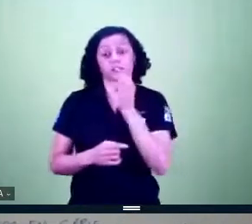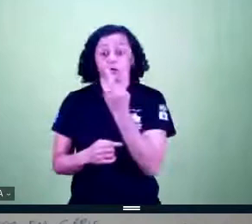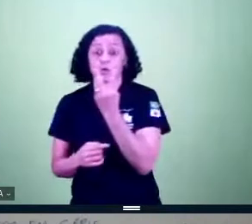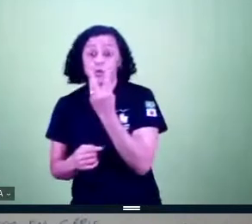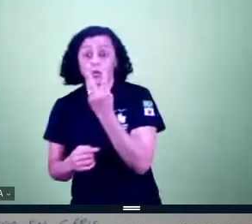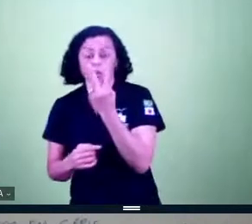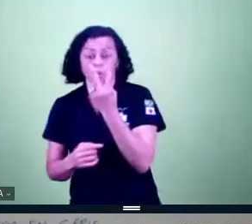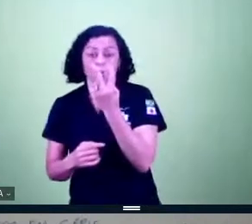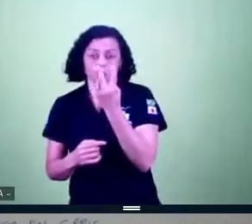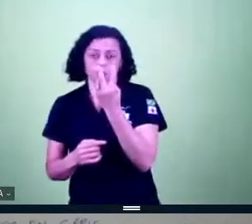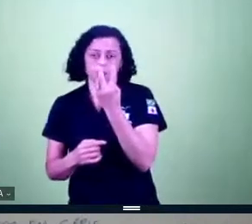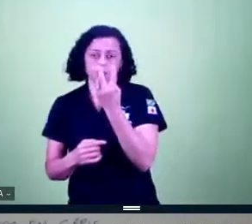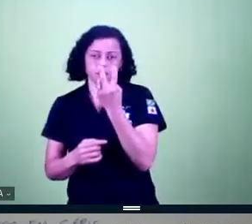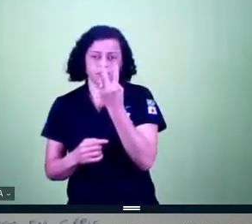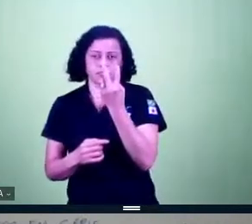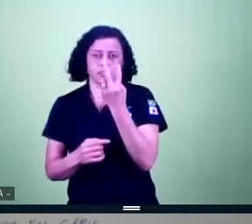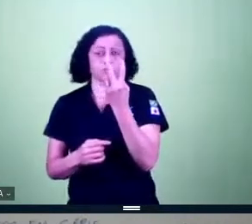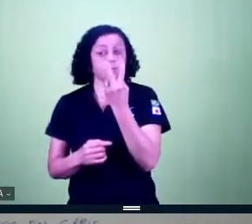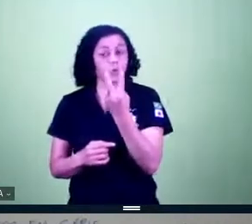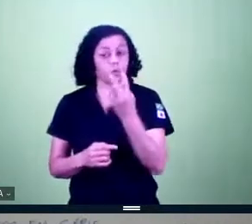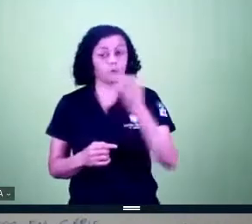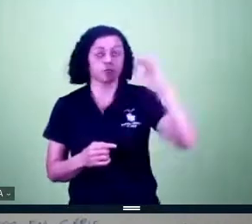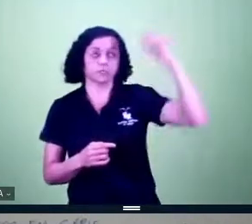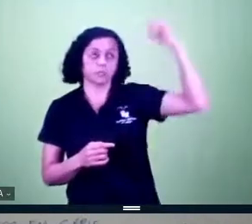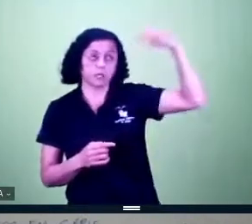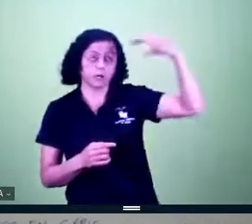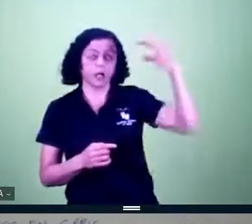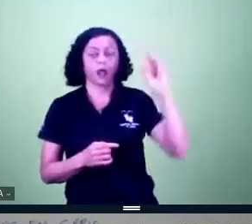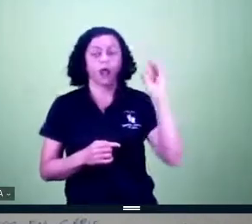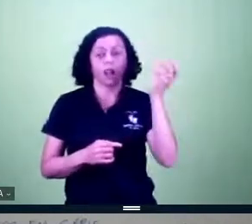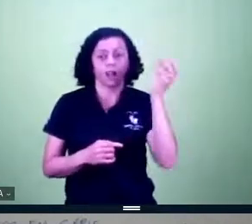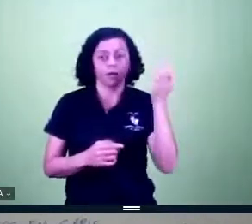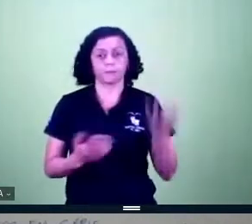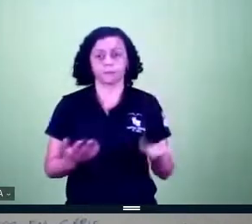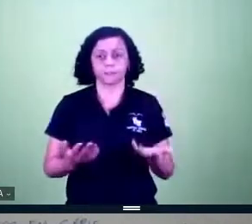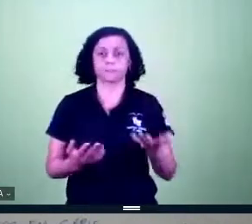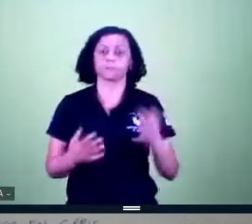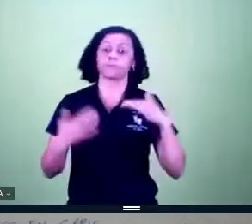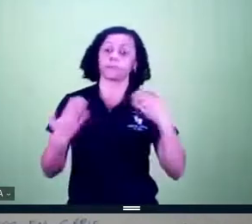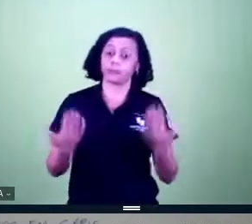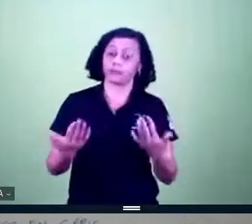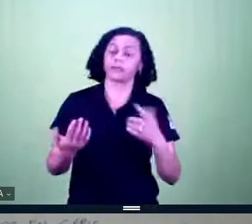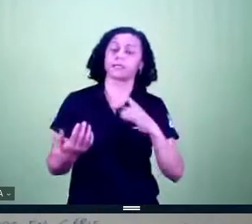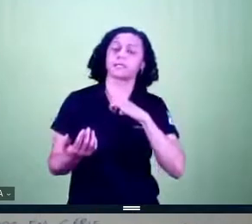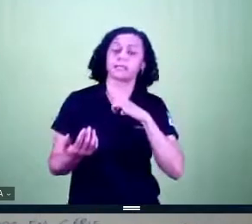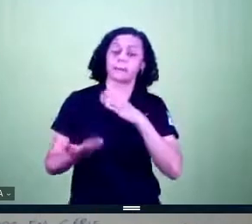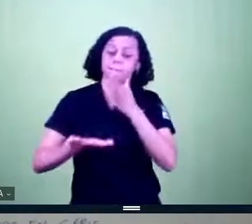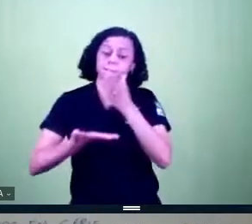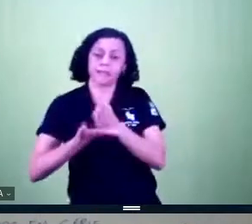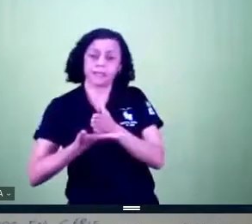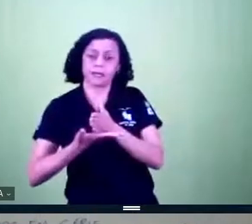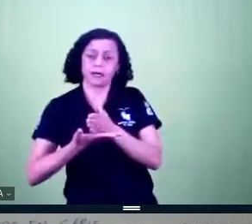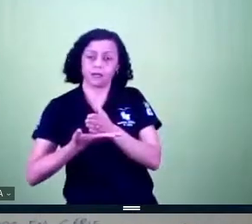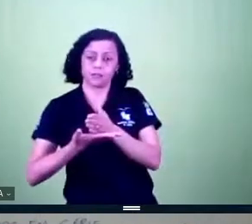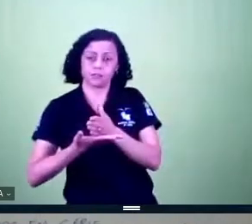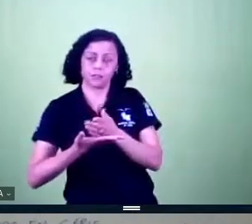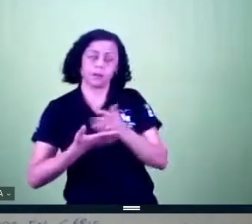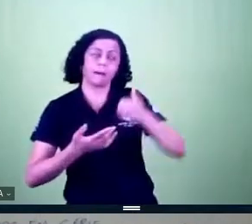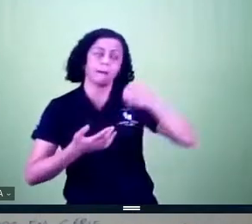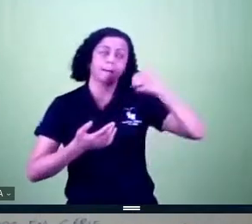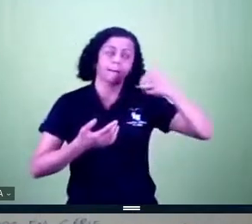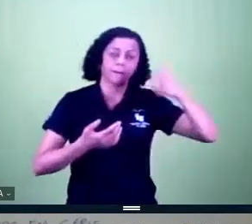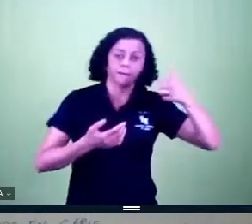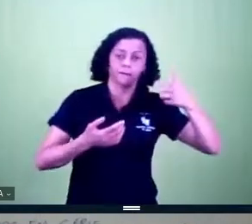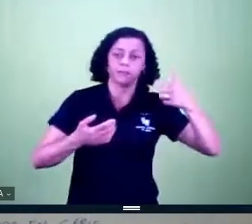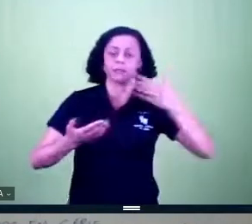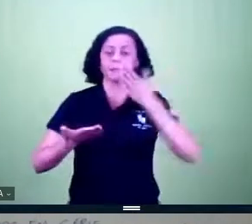série, o brilho diminui bastante, mas não vem o caso aqui agora ainda, tá? Mas aí eu vou ficar metade na primeira lâmpada, a outra metade na segunda lâmpada,